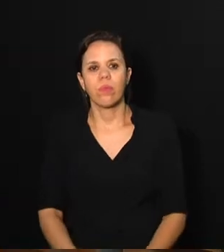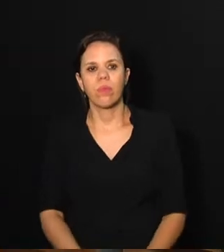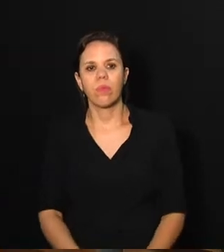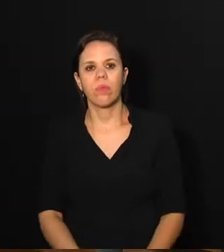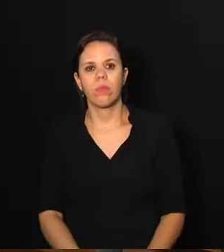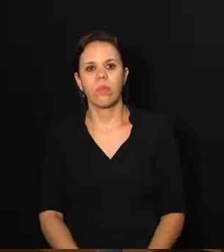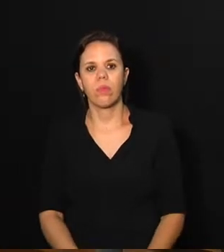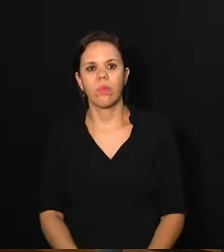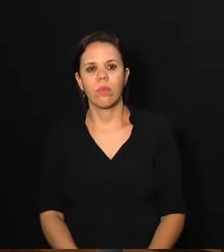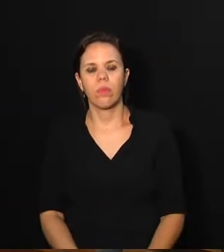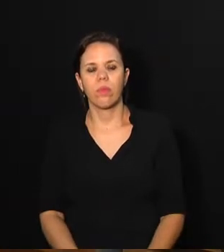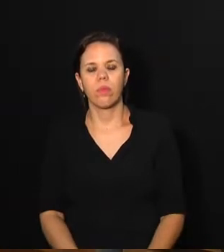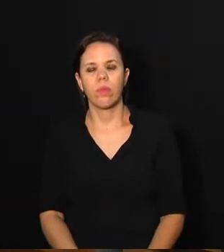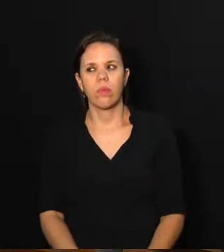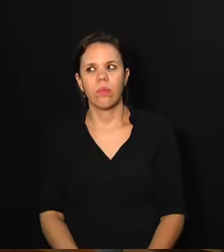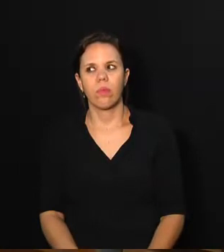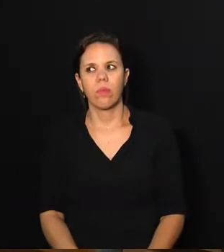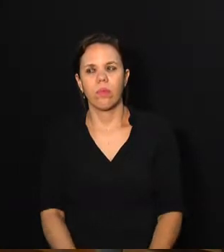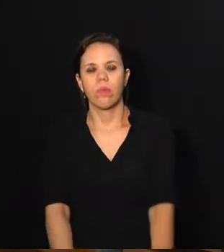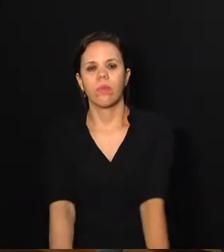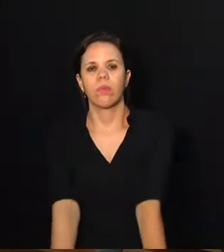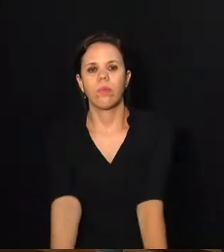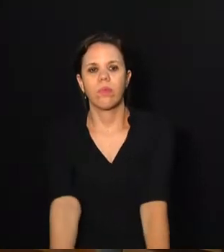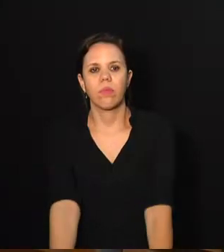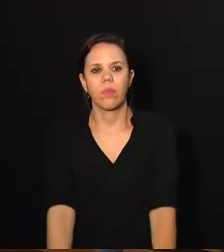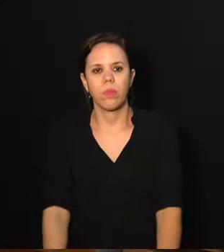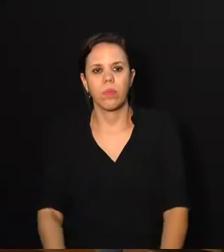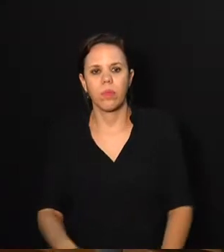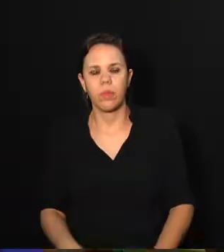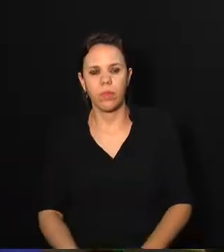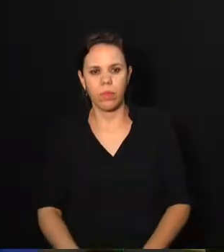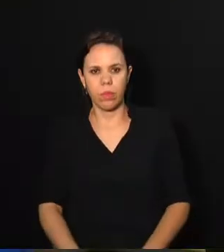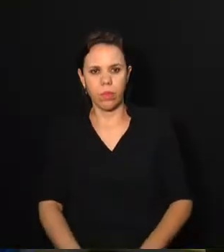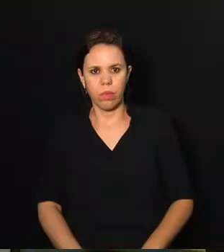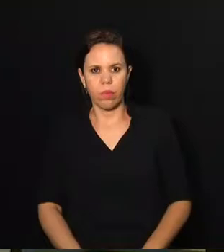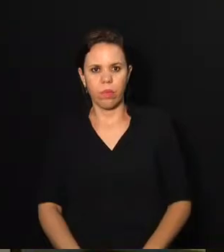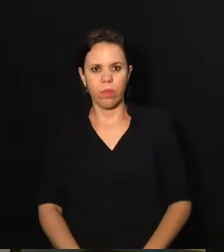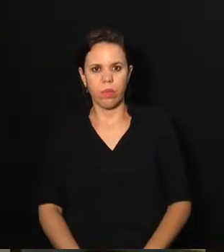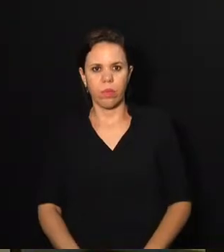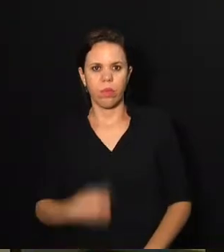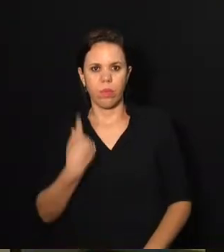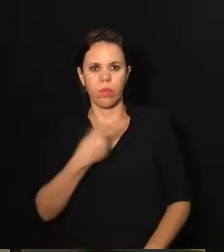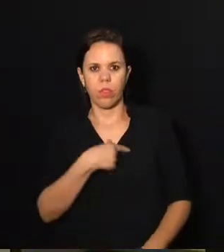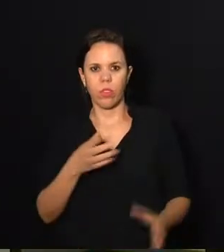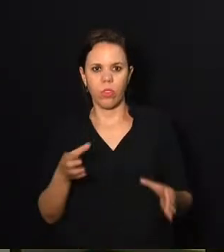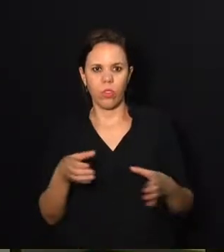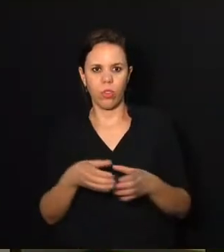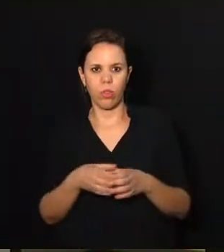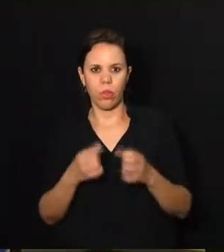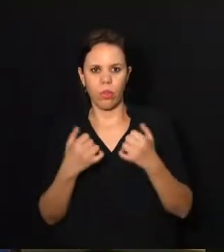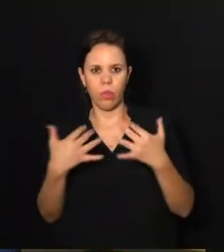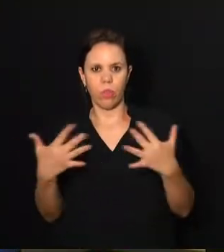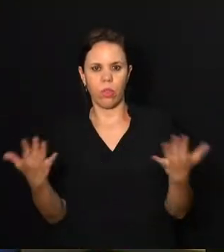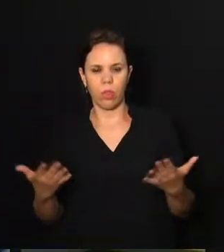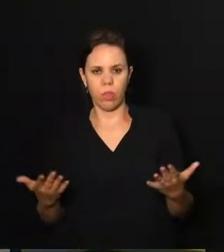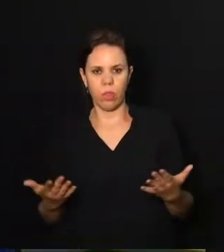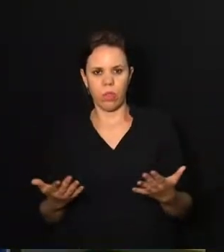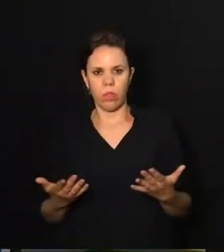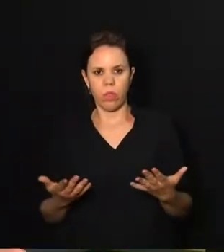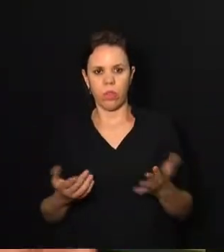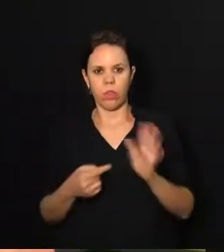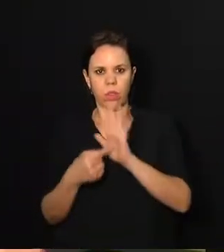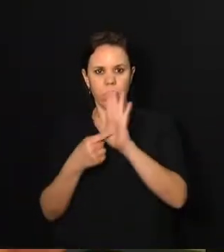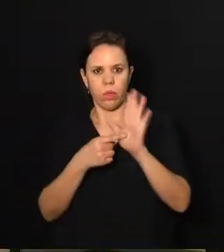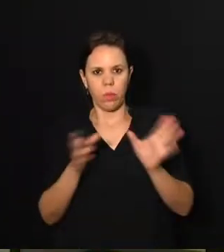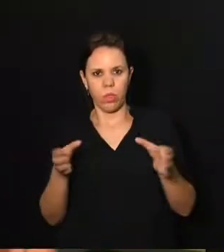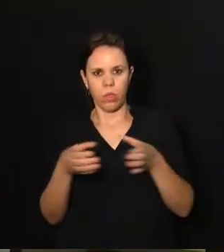na TV. Então, nós, como nós estamos fazendo parte da maioria, hein, da maioria da plateia aqui hoje, eu queria apresentar